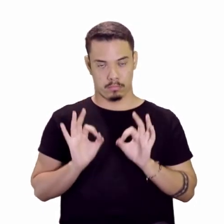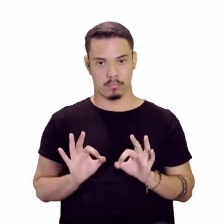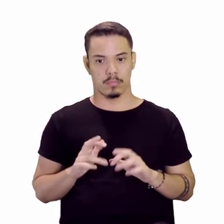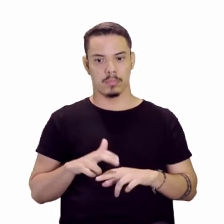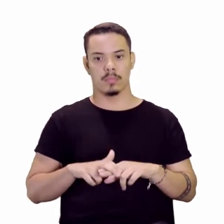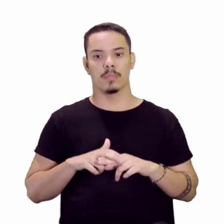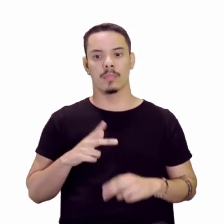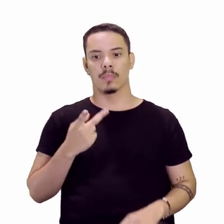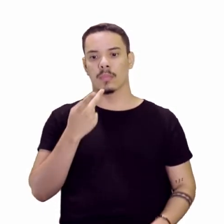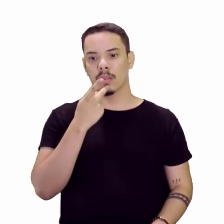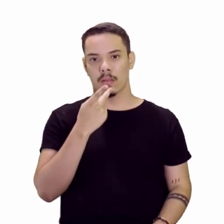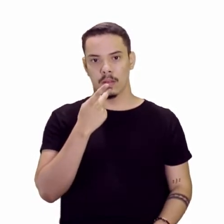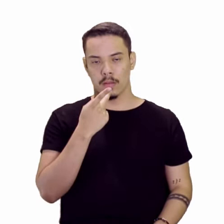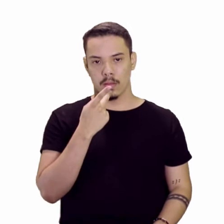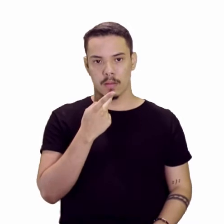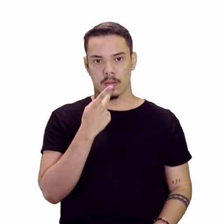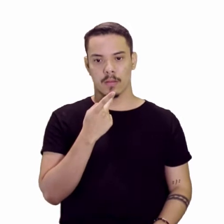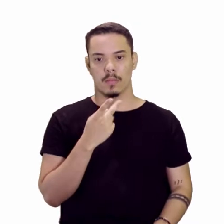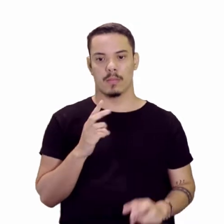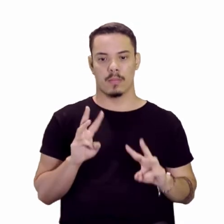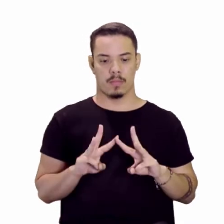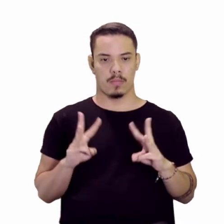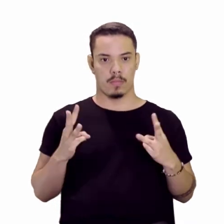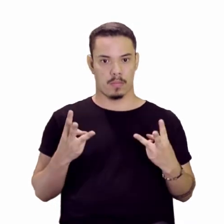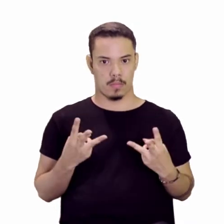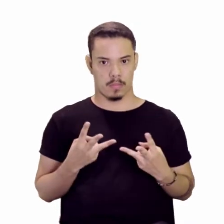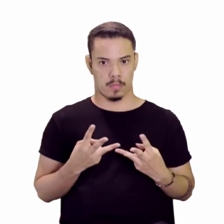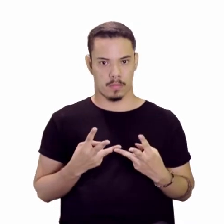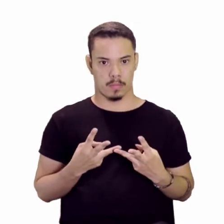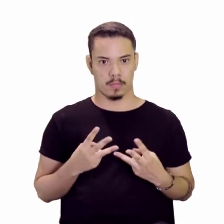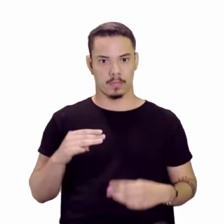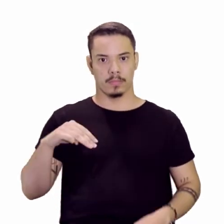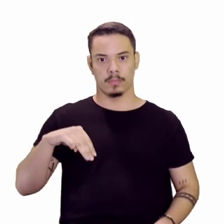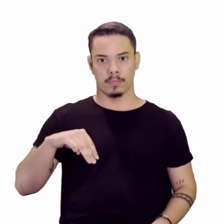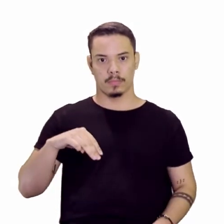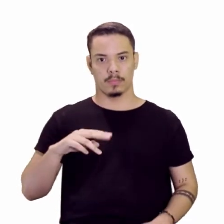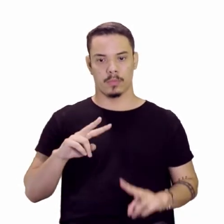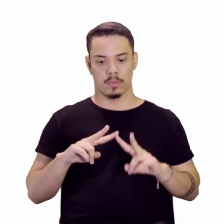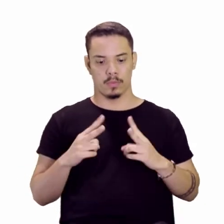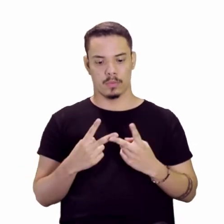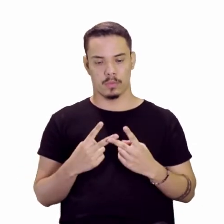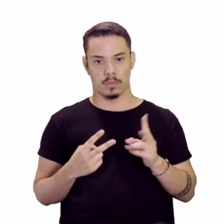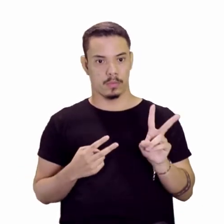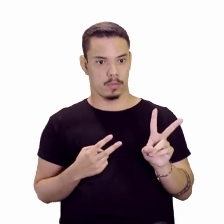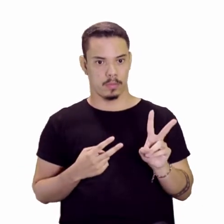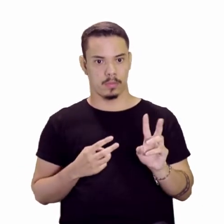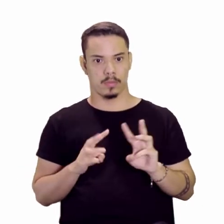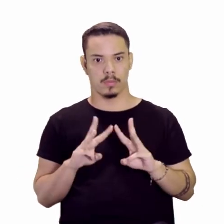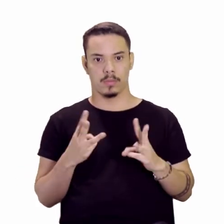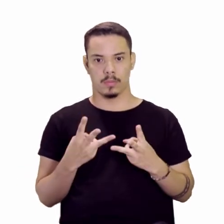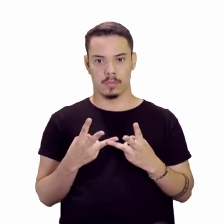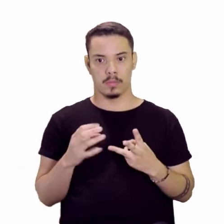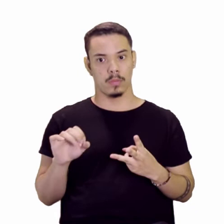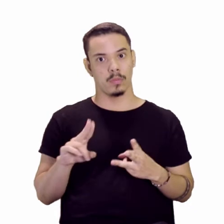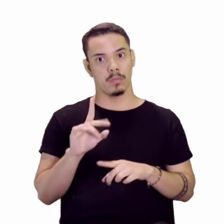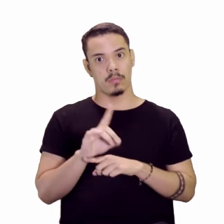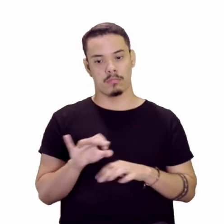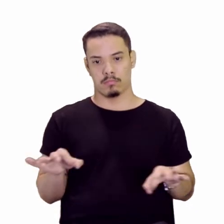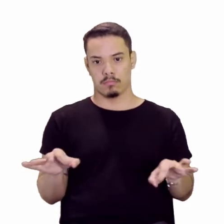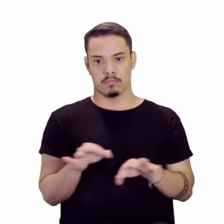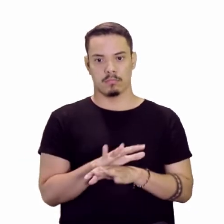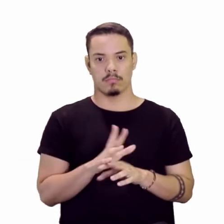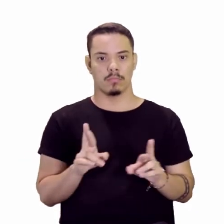gente considera ali um objeto de massa M e o volume V. E a massa específica ou densidade absoluta